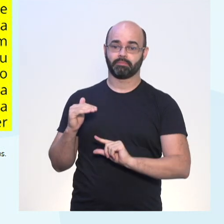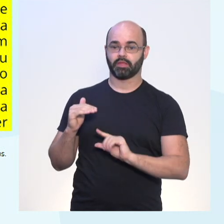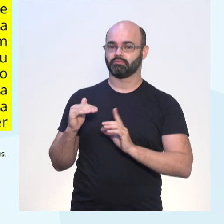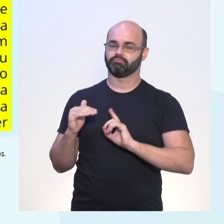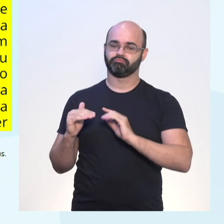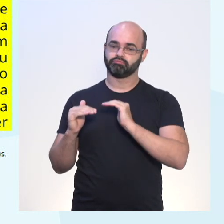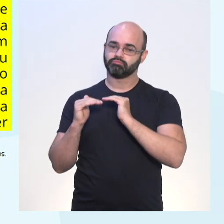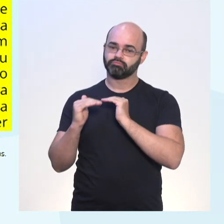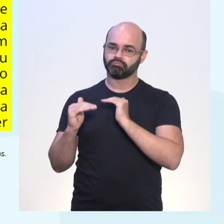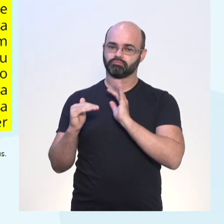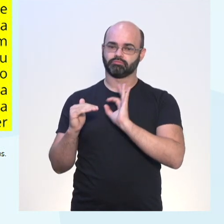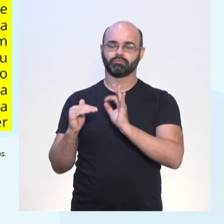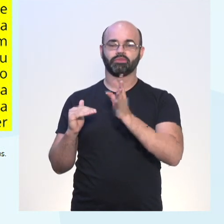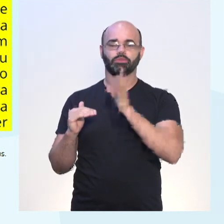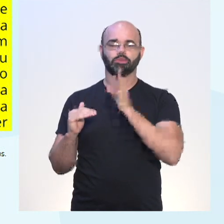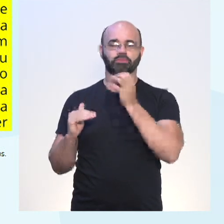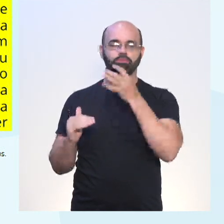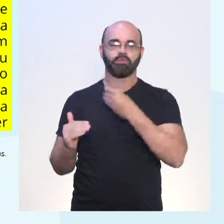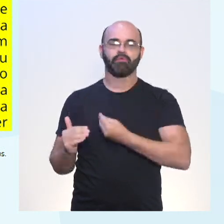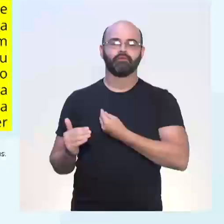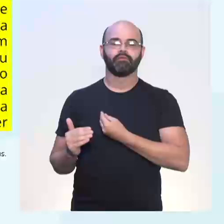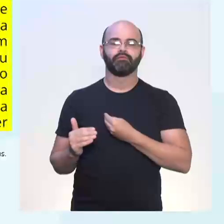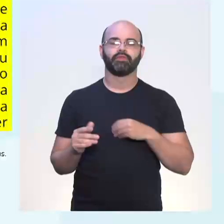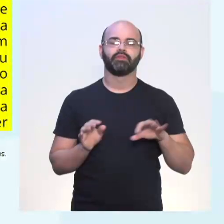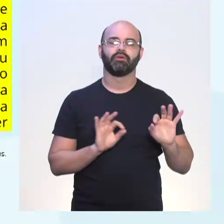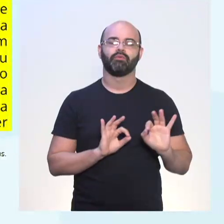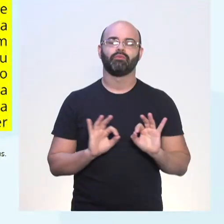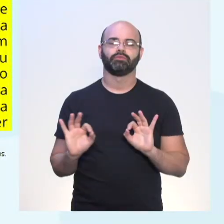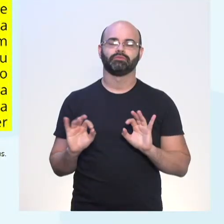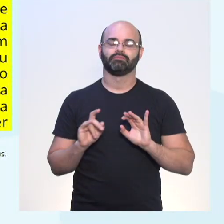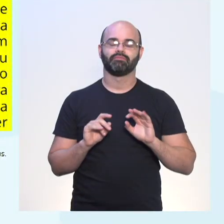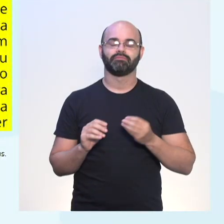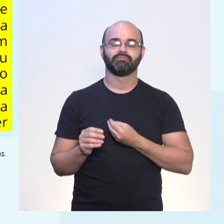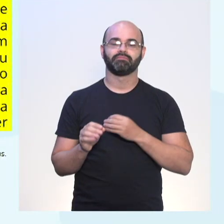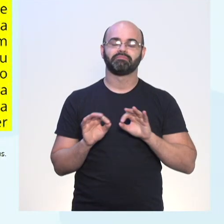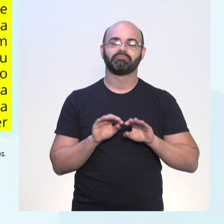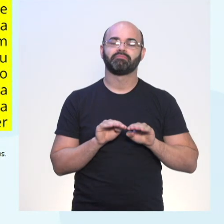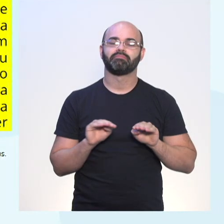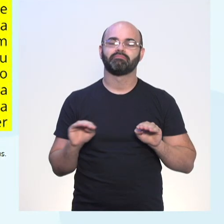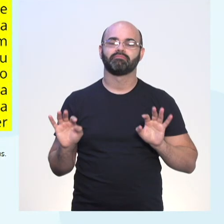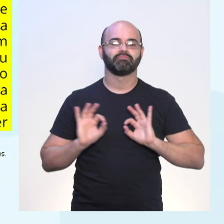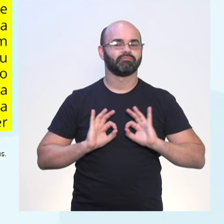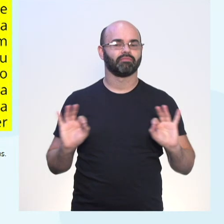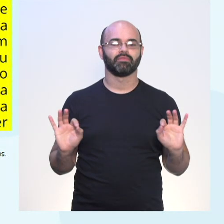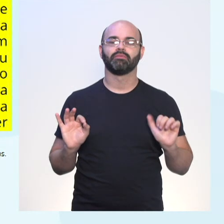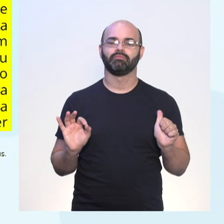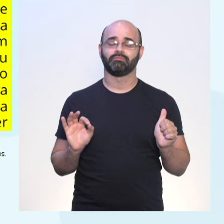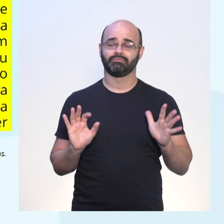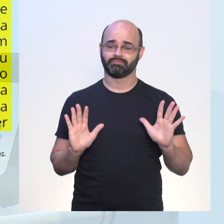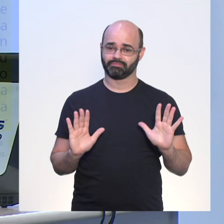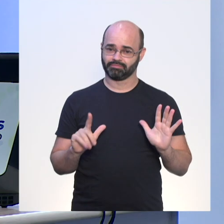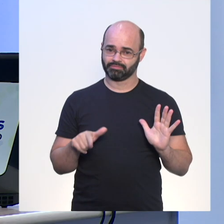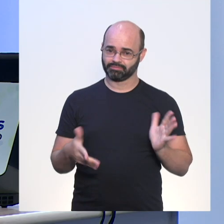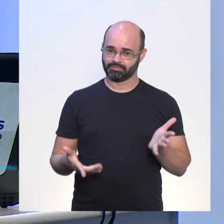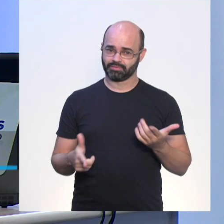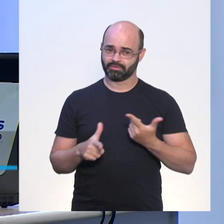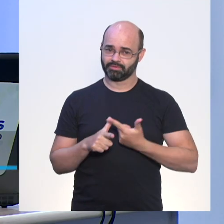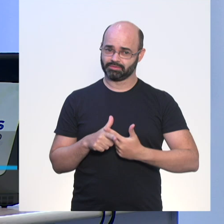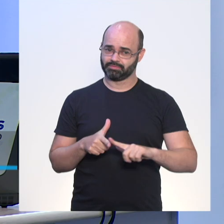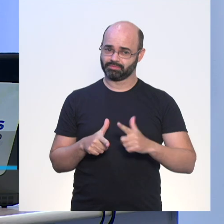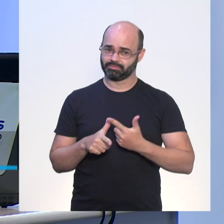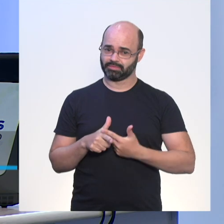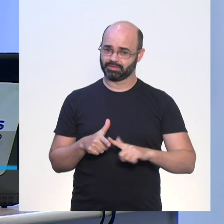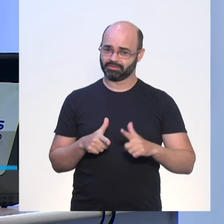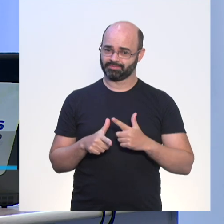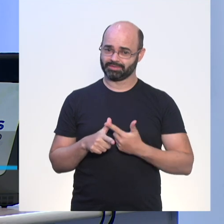era necessário para a sua vida harmoniosa. Né? Aí o Bacon diz o seguinte: o problema é que hoje a gente